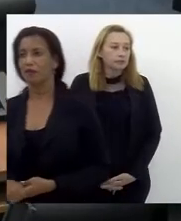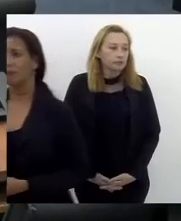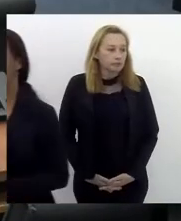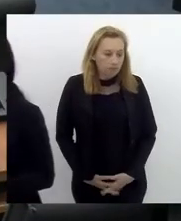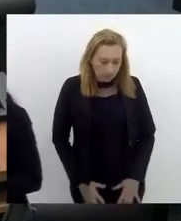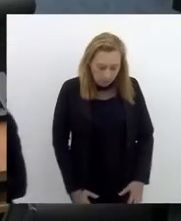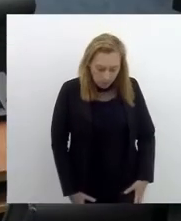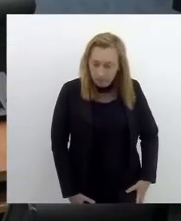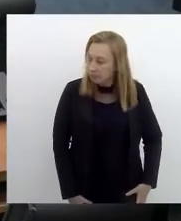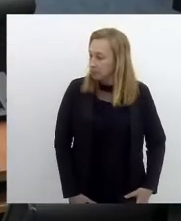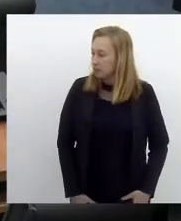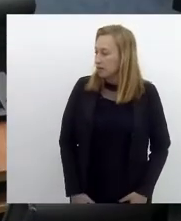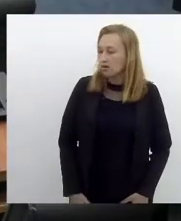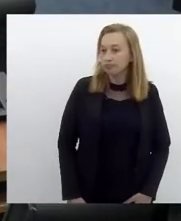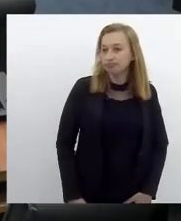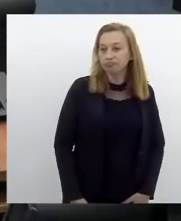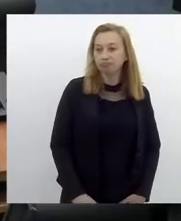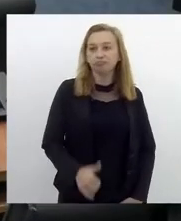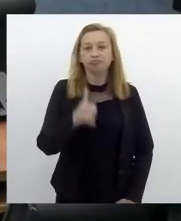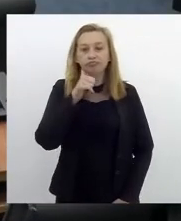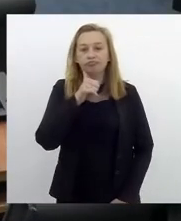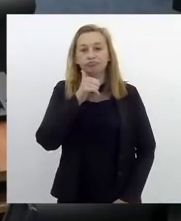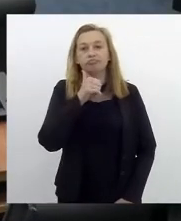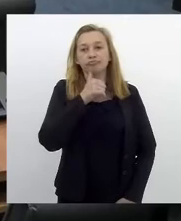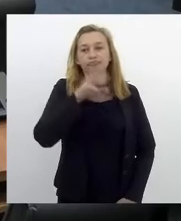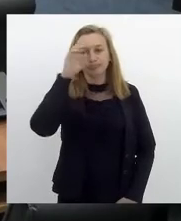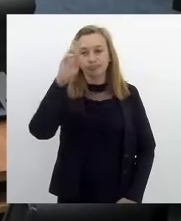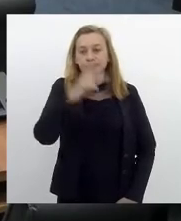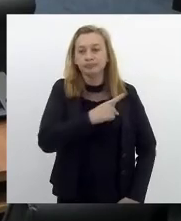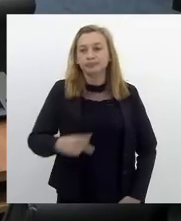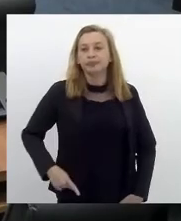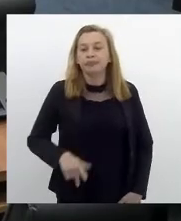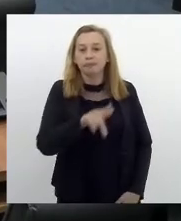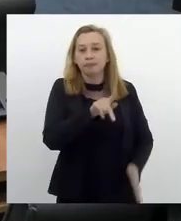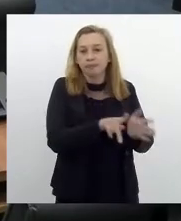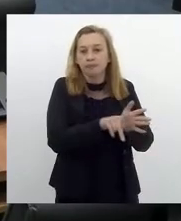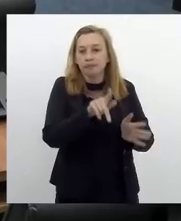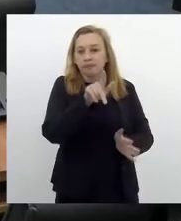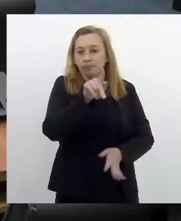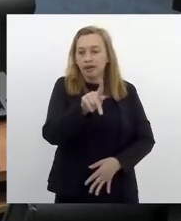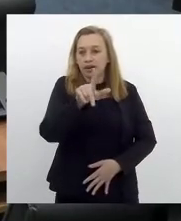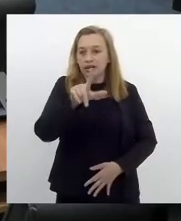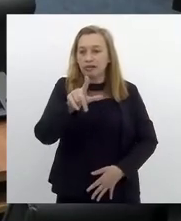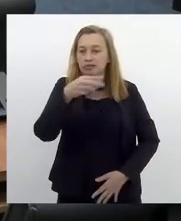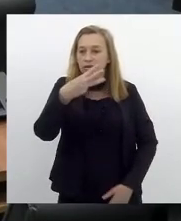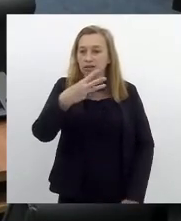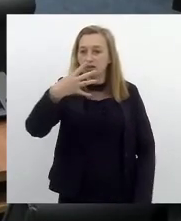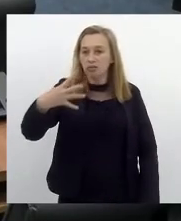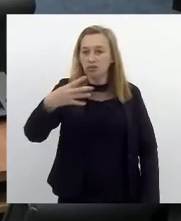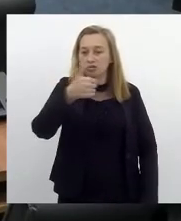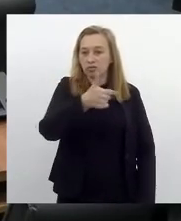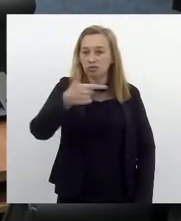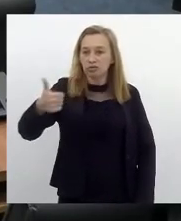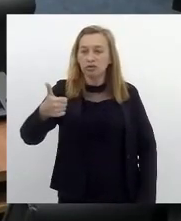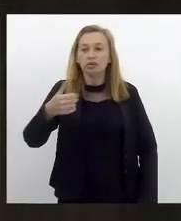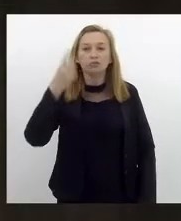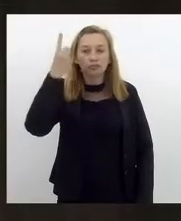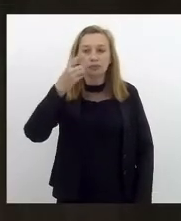Senhora presidente, o parecer é pela anexação ao PL 34 de 2011, de autoria do deputado Átila